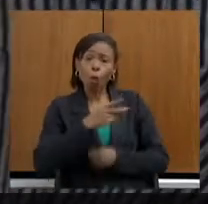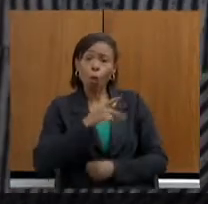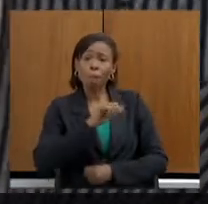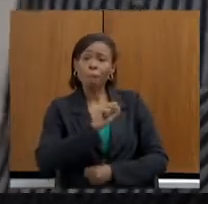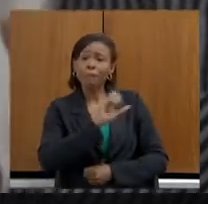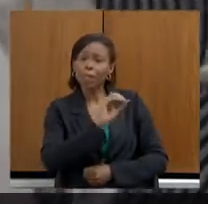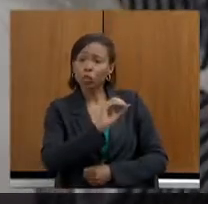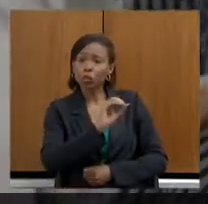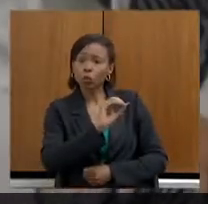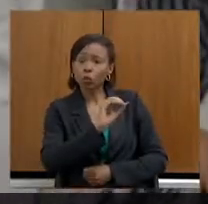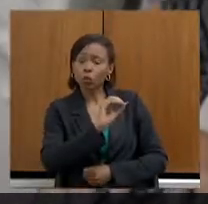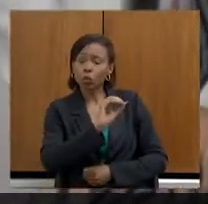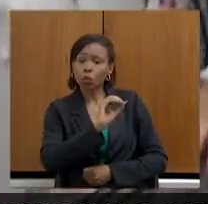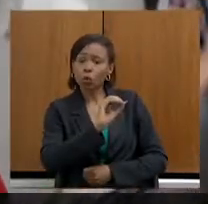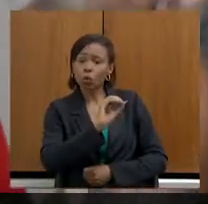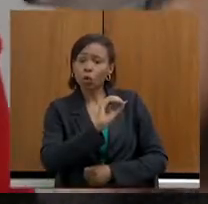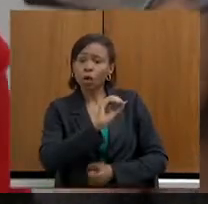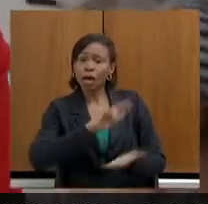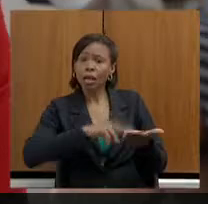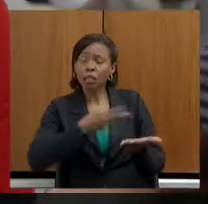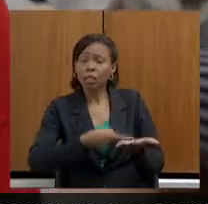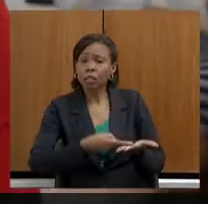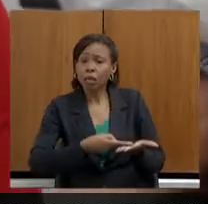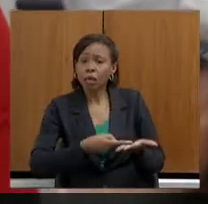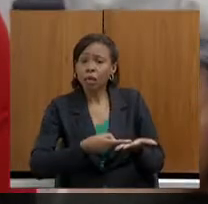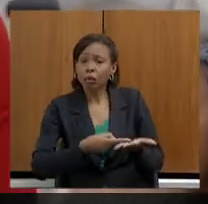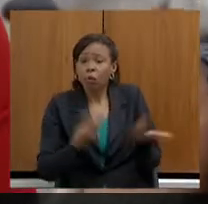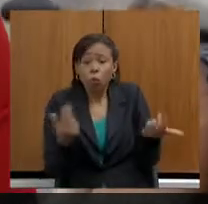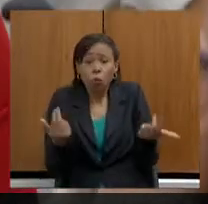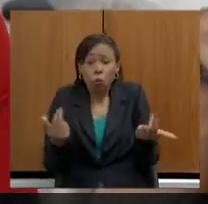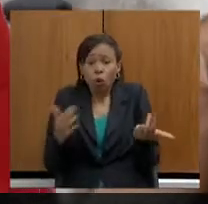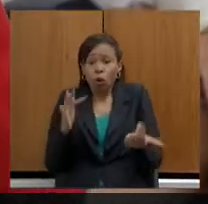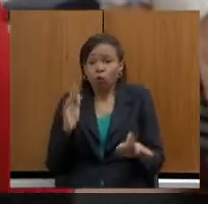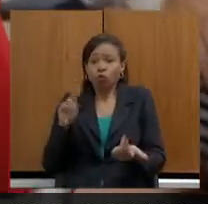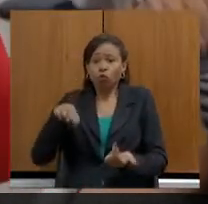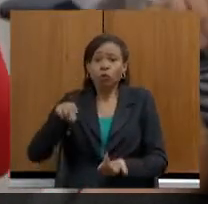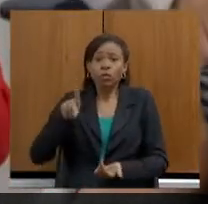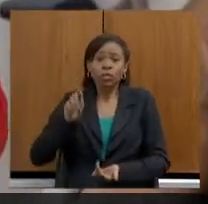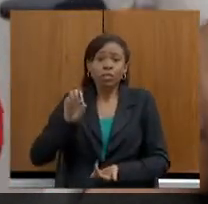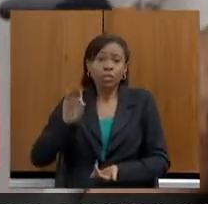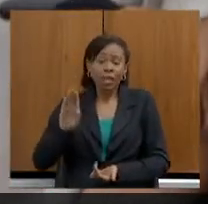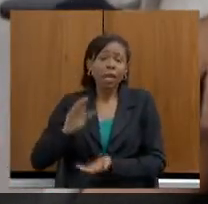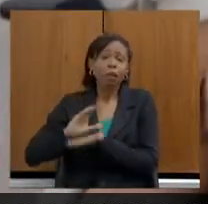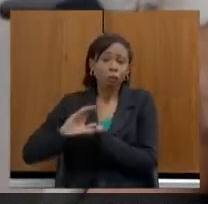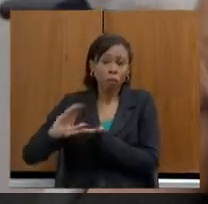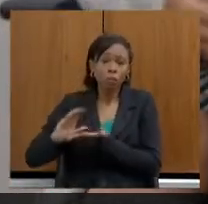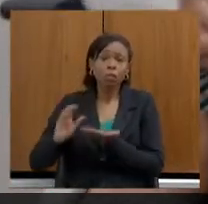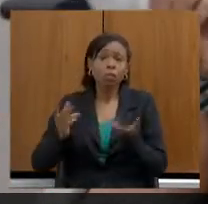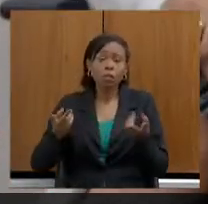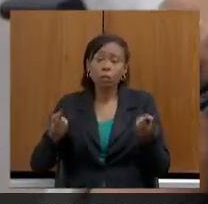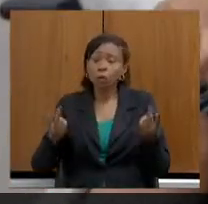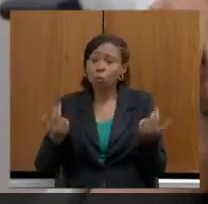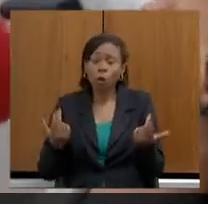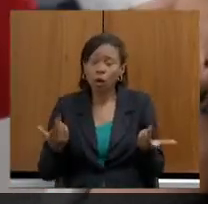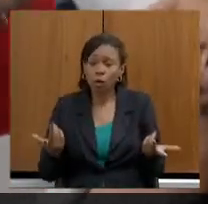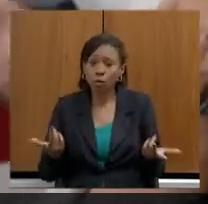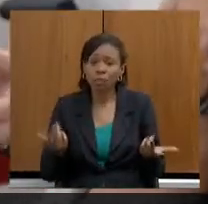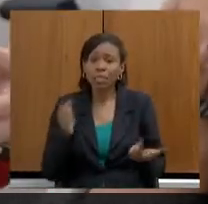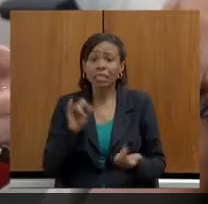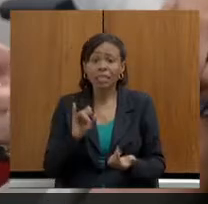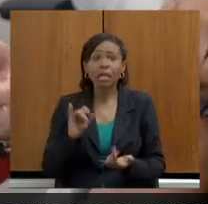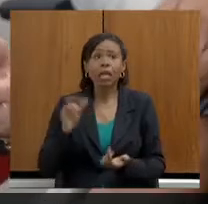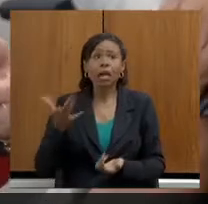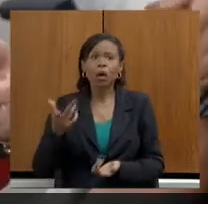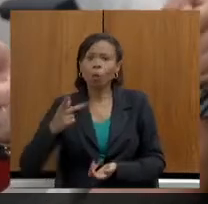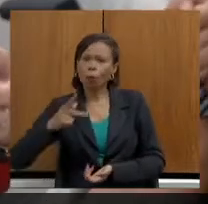atualizado na mesma proporção dos recursos do fundeb se tem reajuste do piso aquele percentual é porque